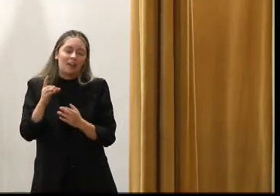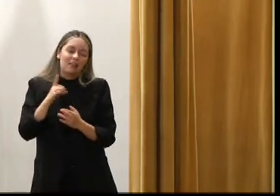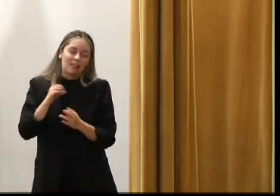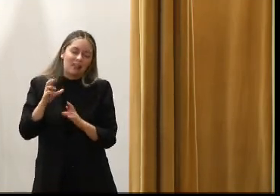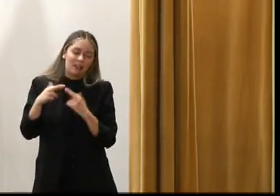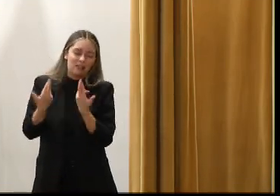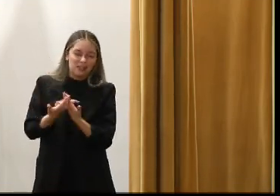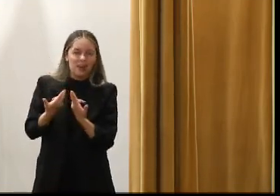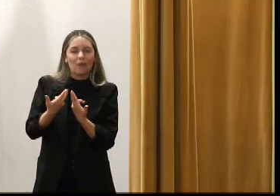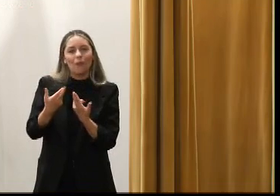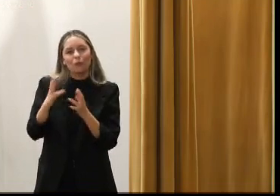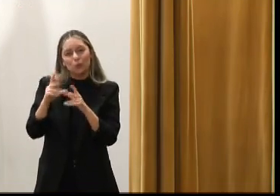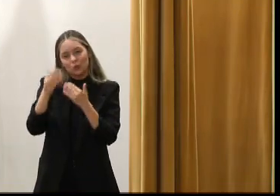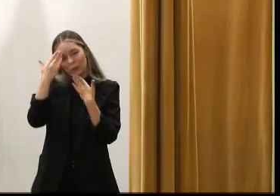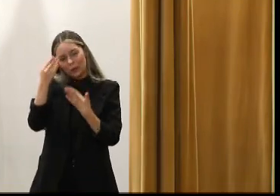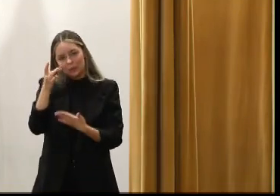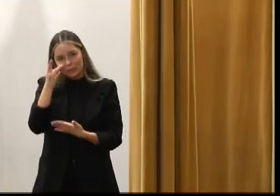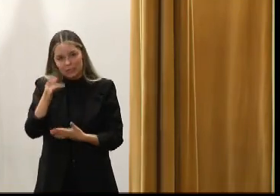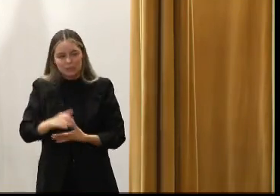presença.